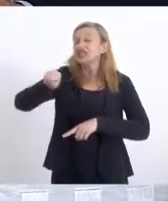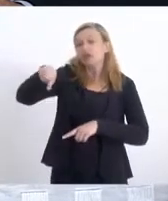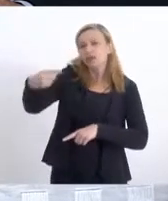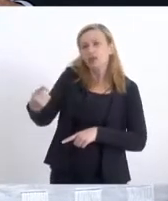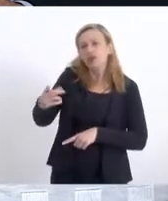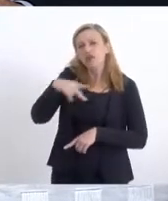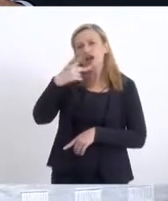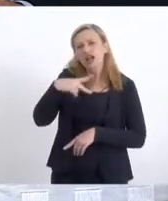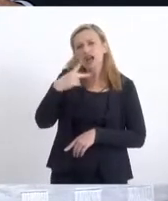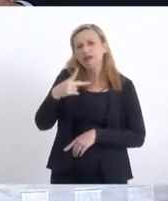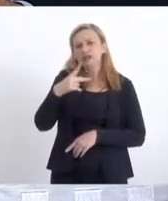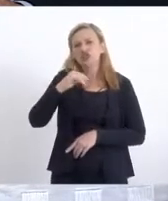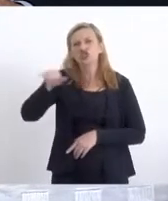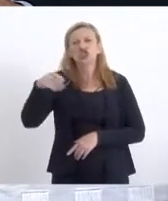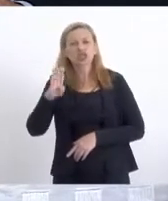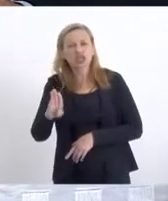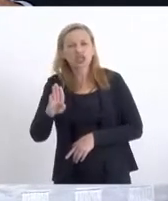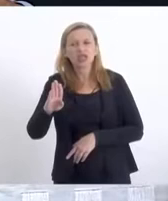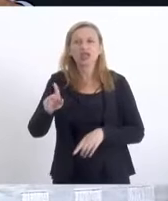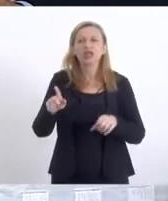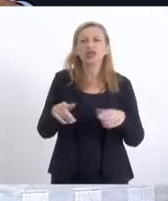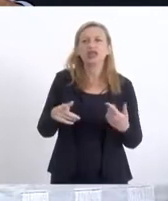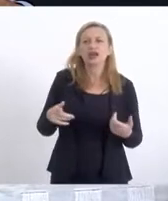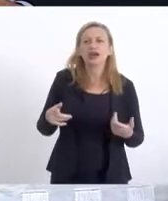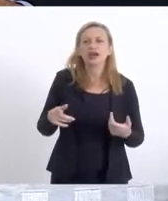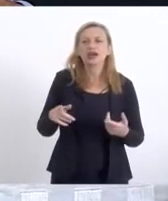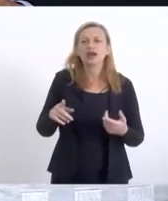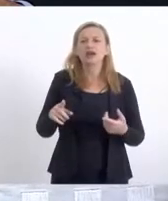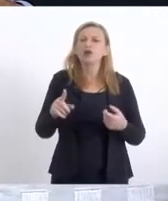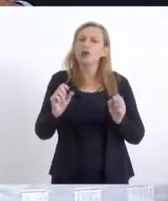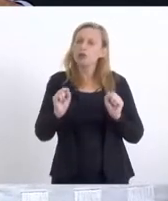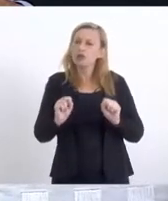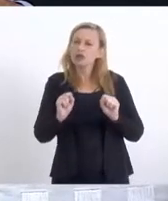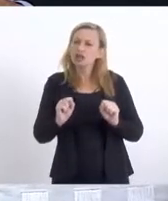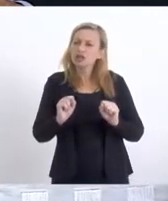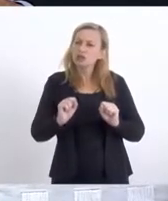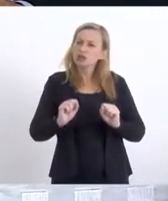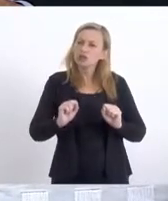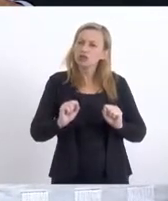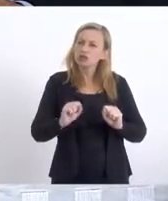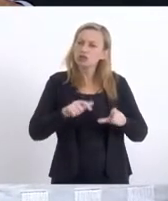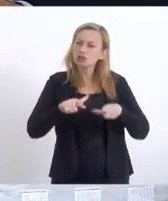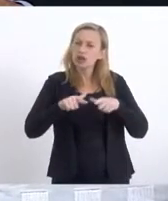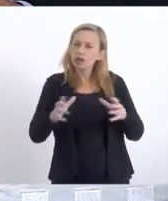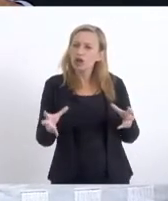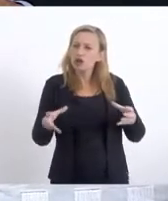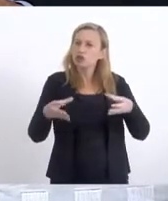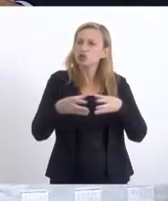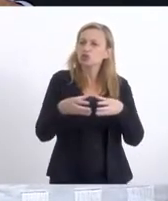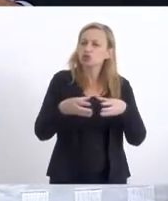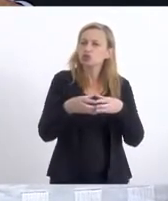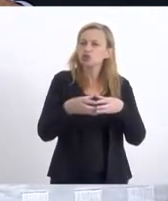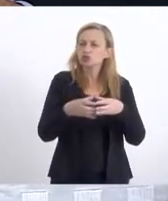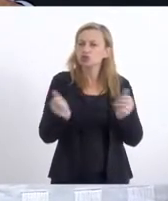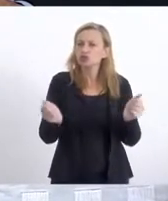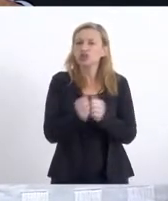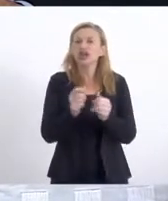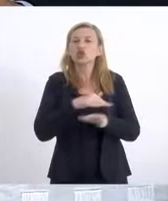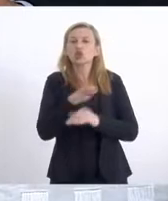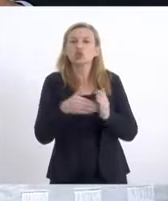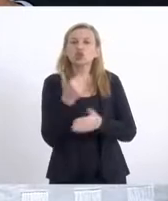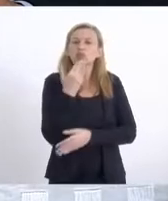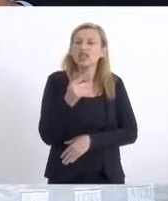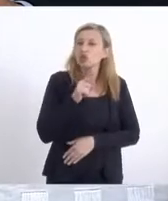Jair e Hoffmann, para que a gente possa fazer uma força-tarefa para juntar todos os pedidos que estão